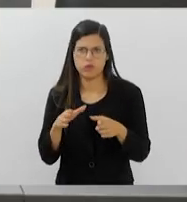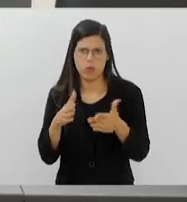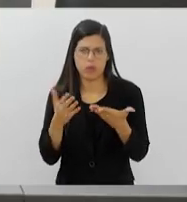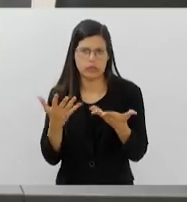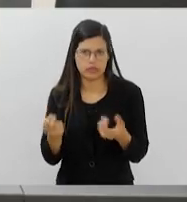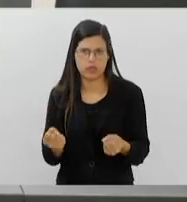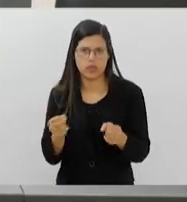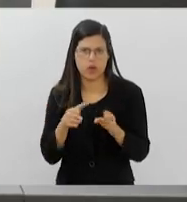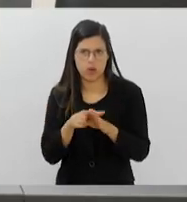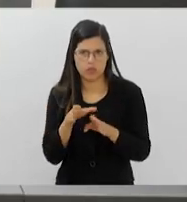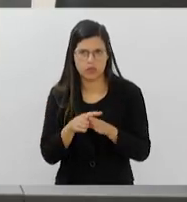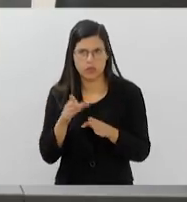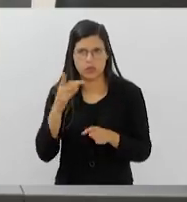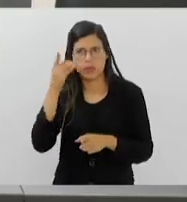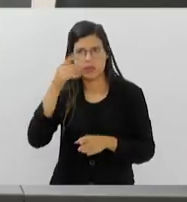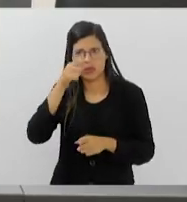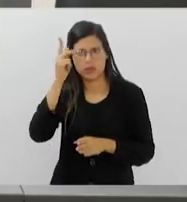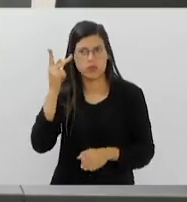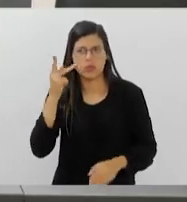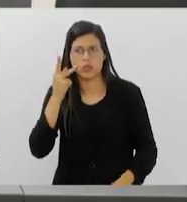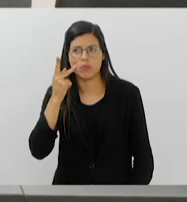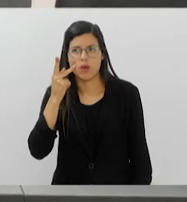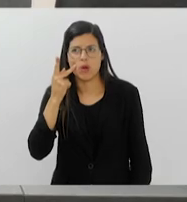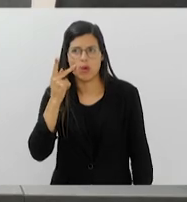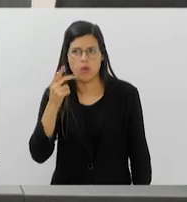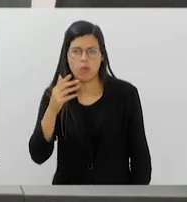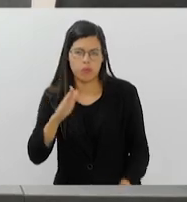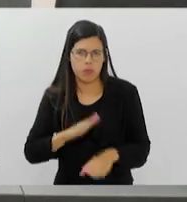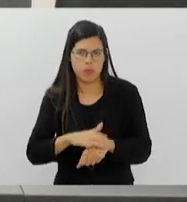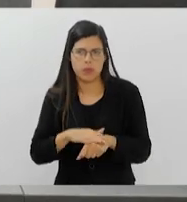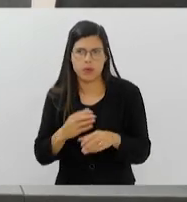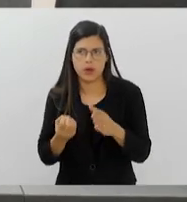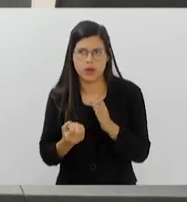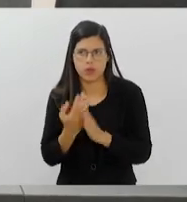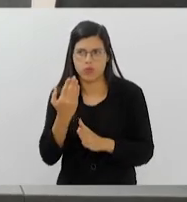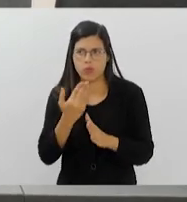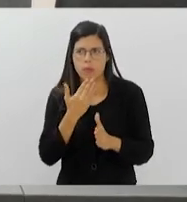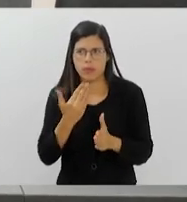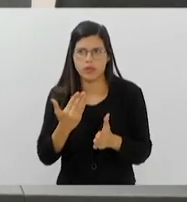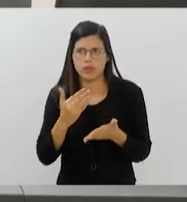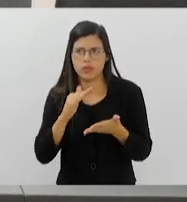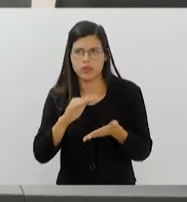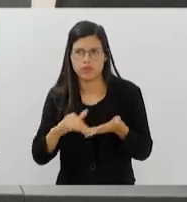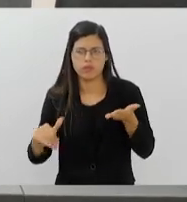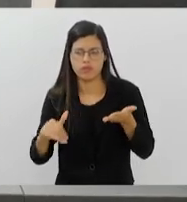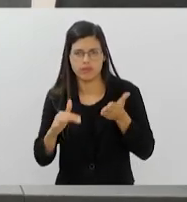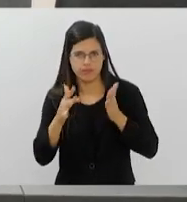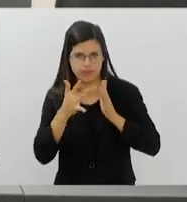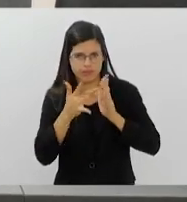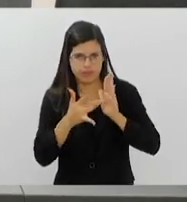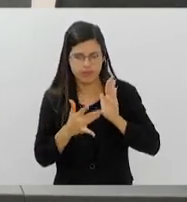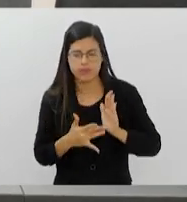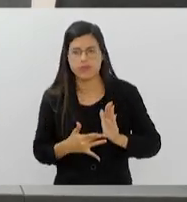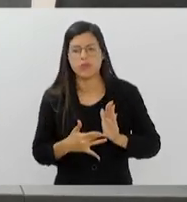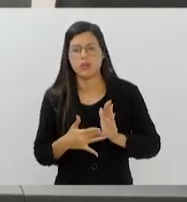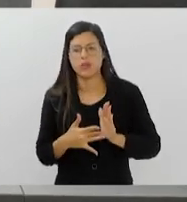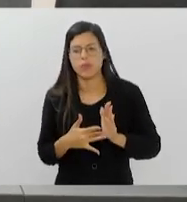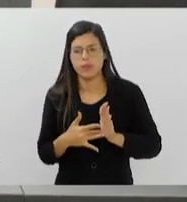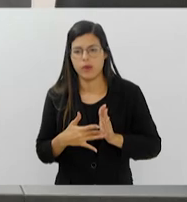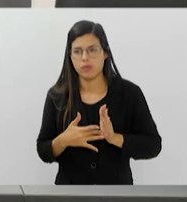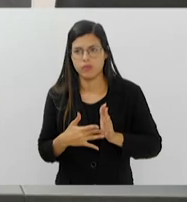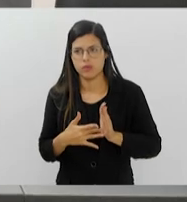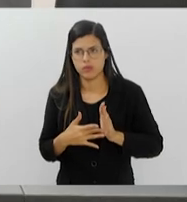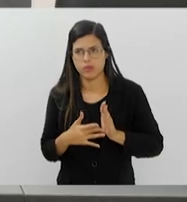encaminhamento do deputado Luiz Paulo. E aí, como eu sou o autor, vou pedir a retirada de pauta. E, conforme